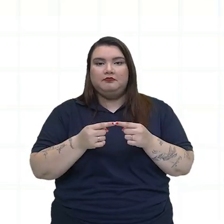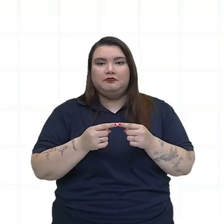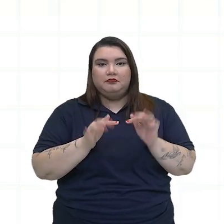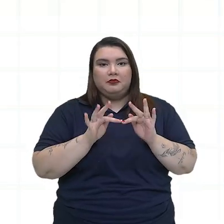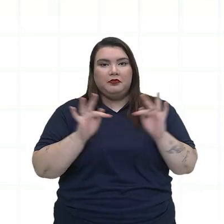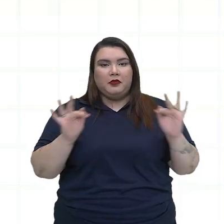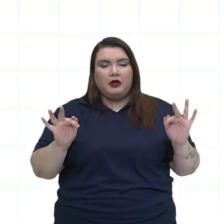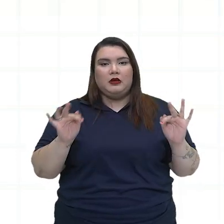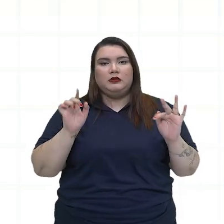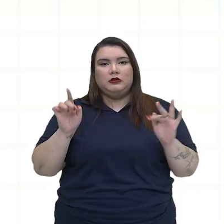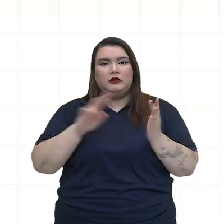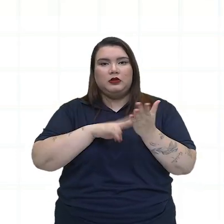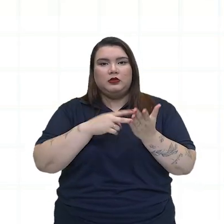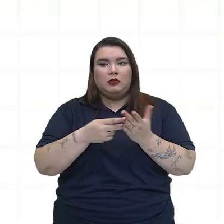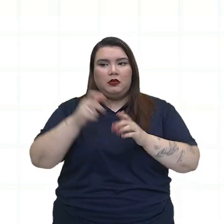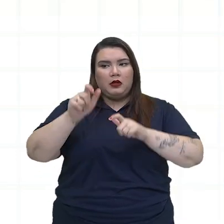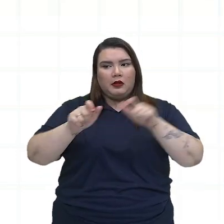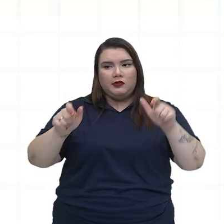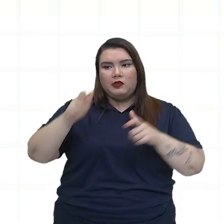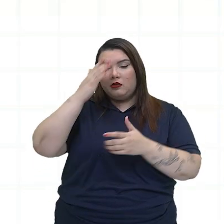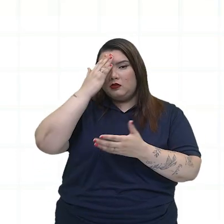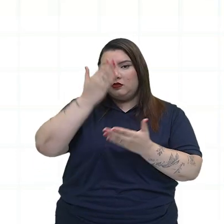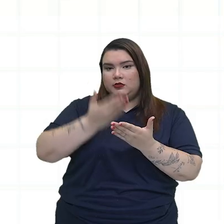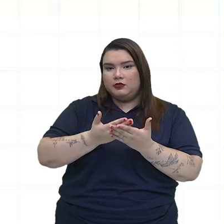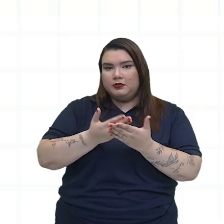confiantes, ok? Certo?